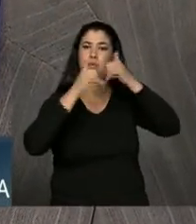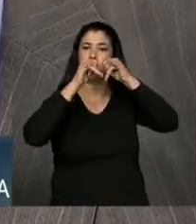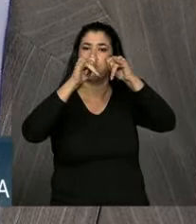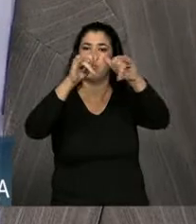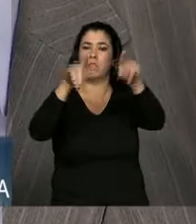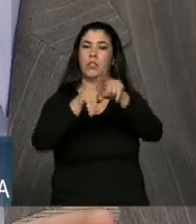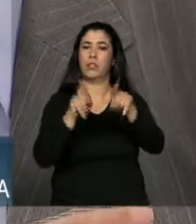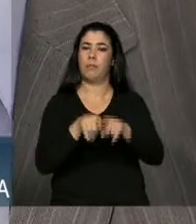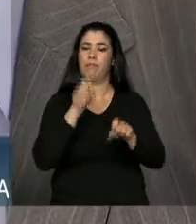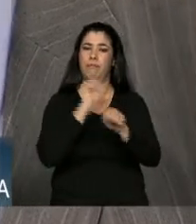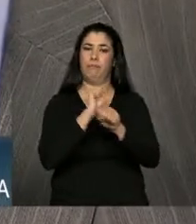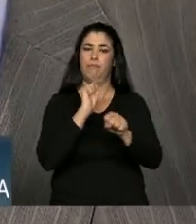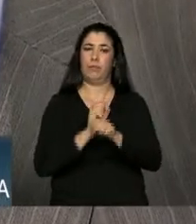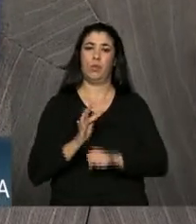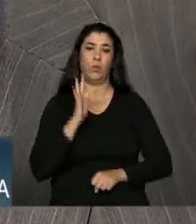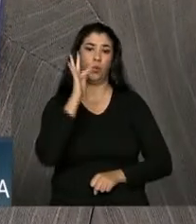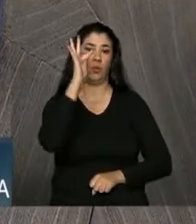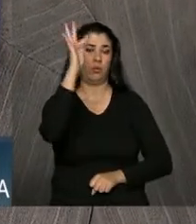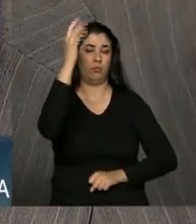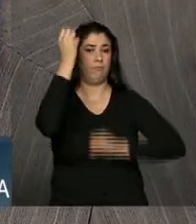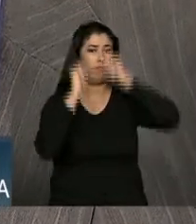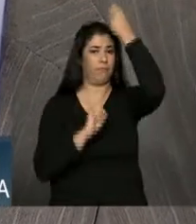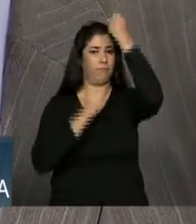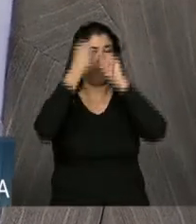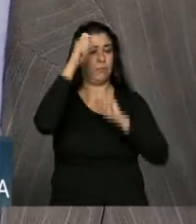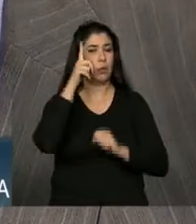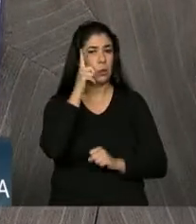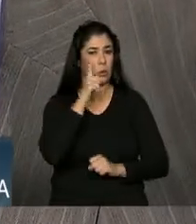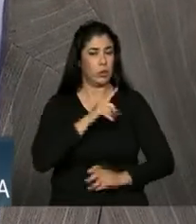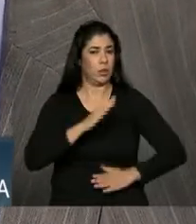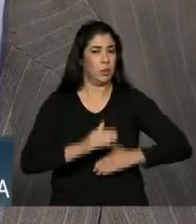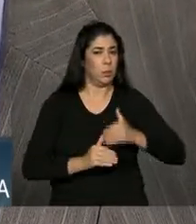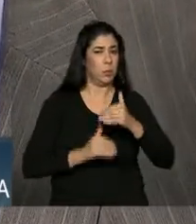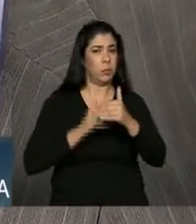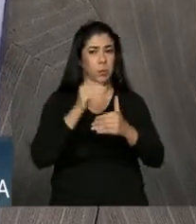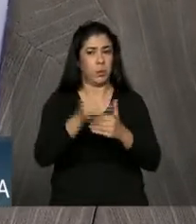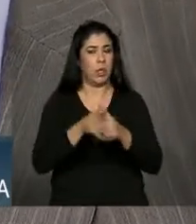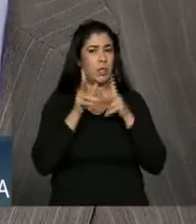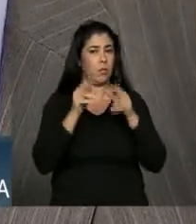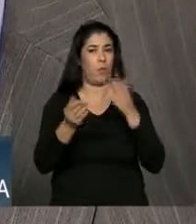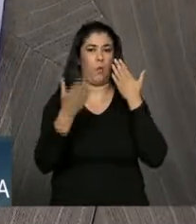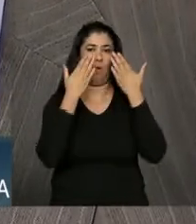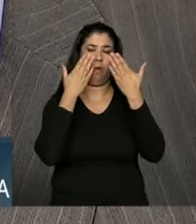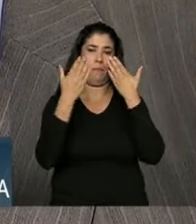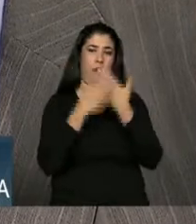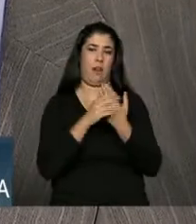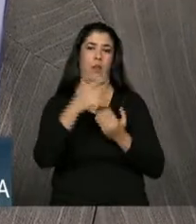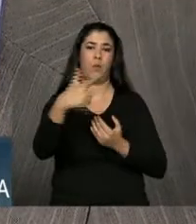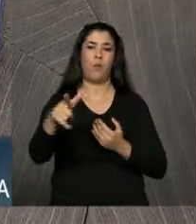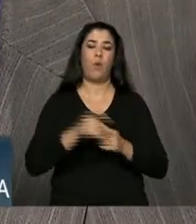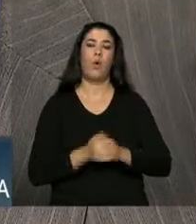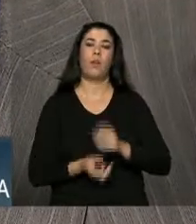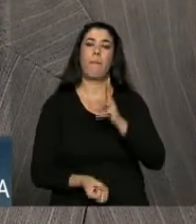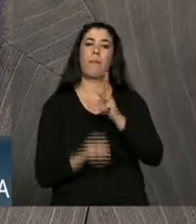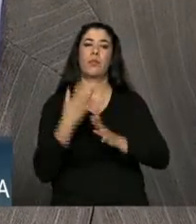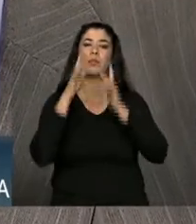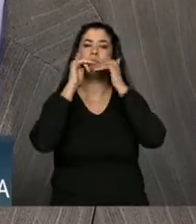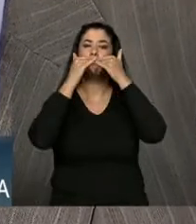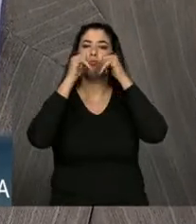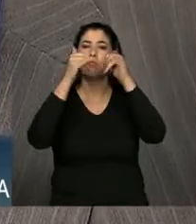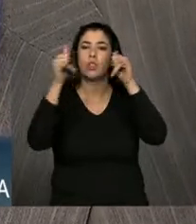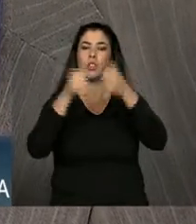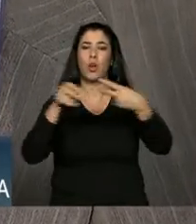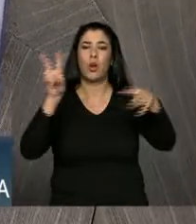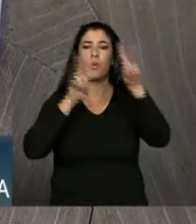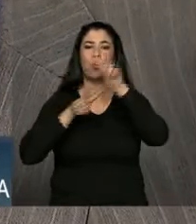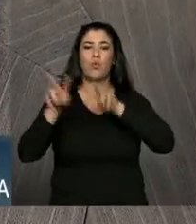indústria solar tenha um avanço tão vigoroso quanto a indústria eólica e que um novo arranjo produtivo